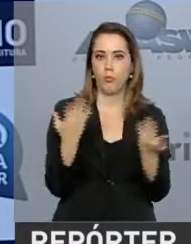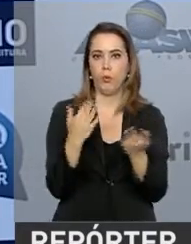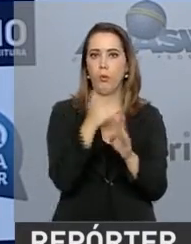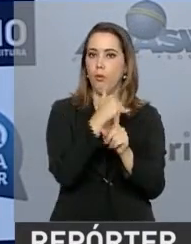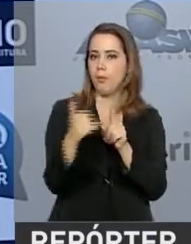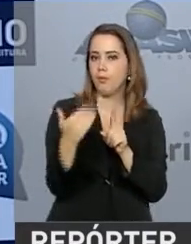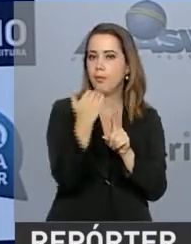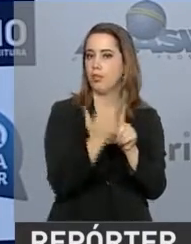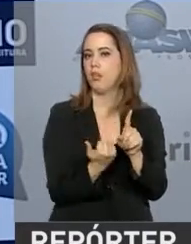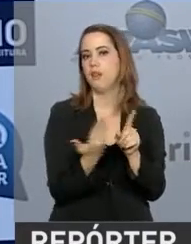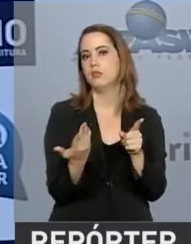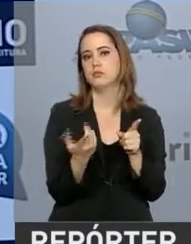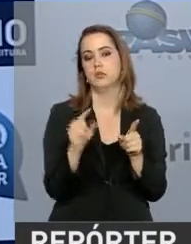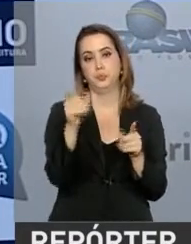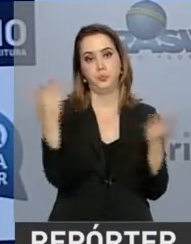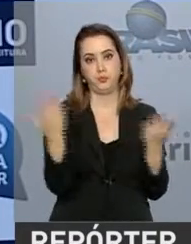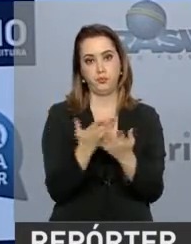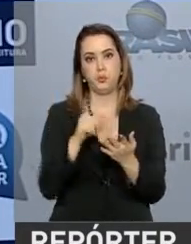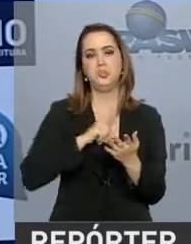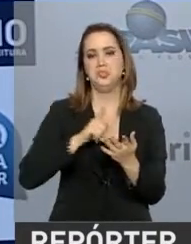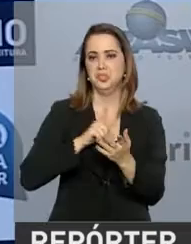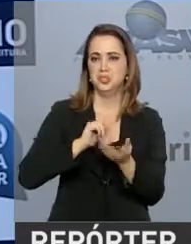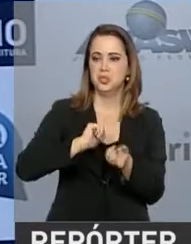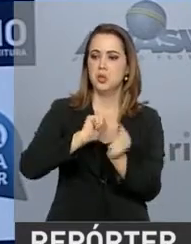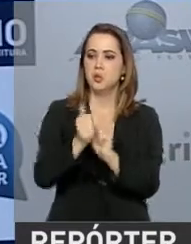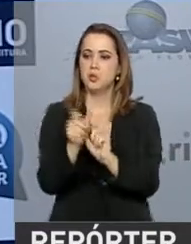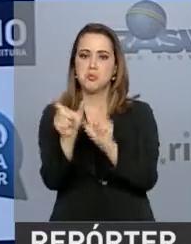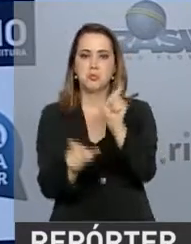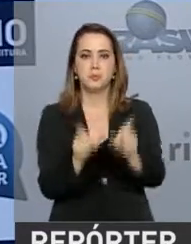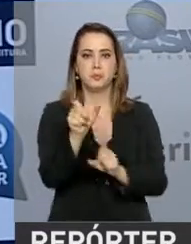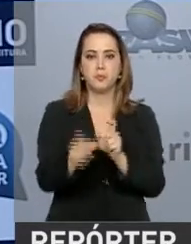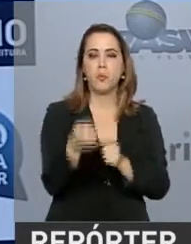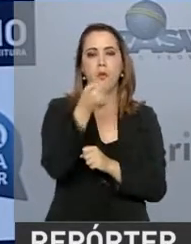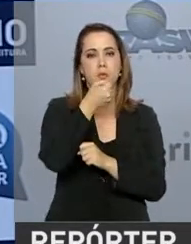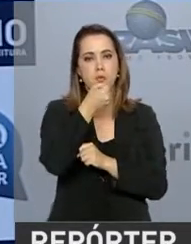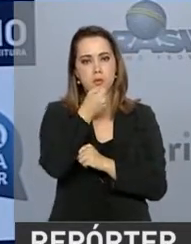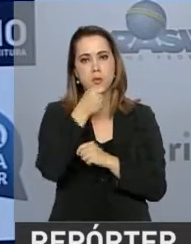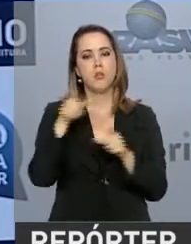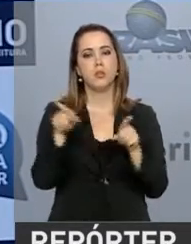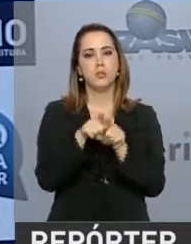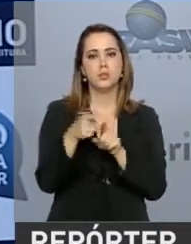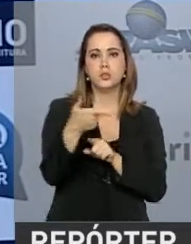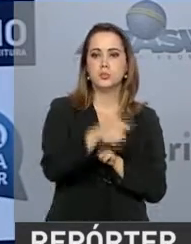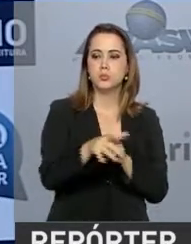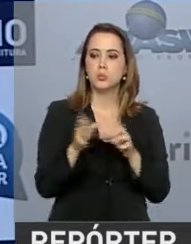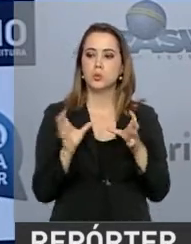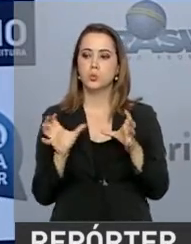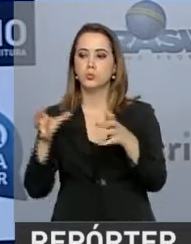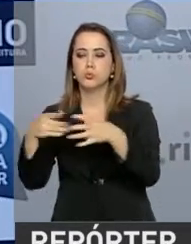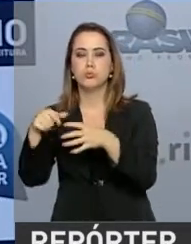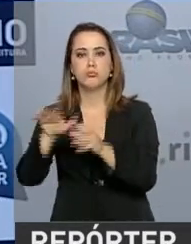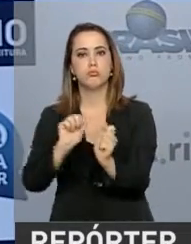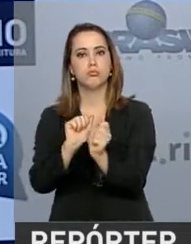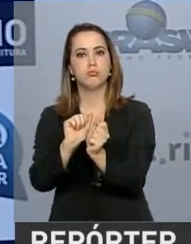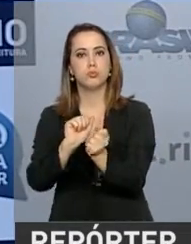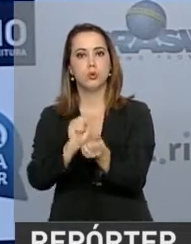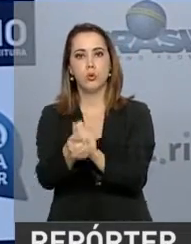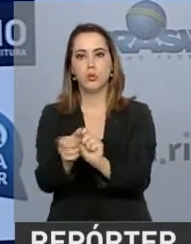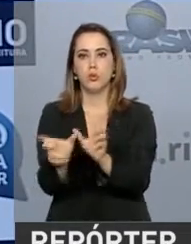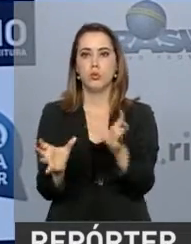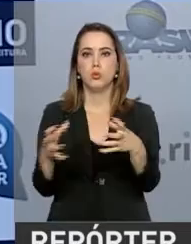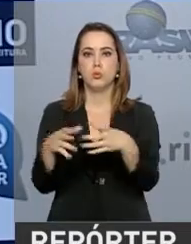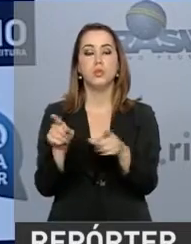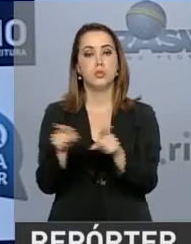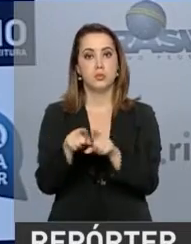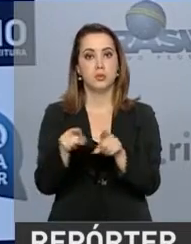hoje é que além dos turistas dos atletas dos jornalistas como você falou a outros membros das delegações dos comitês olímpicos e também voluntários